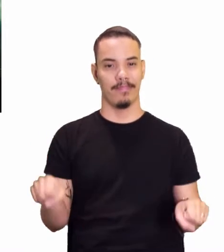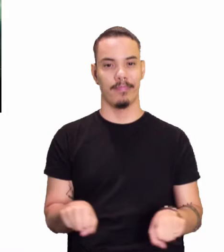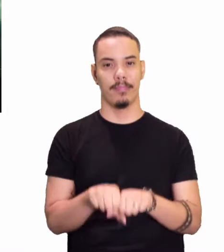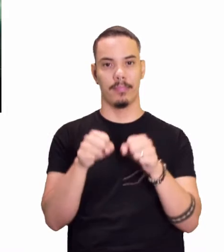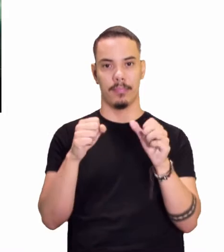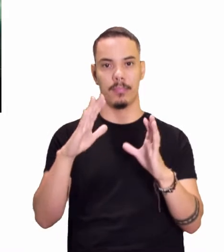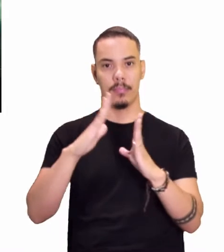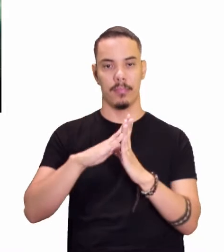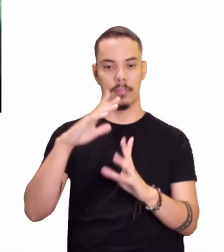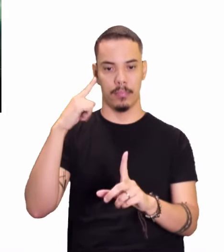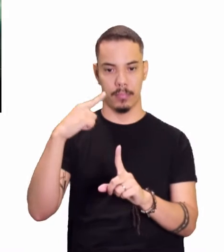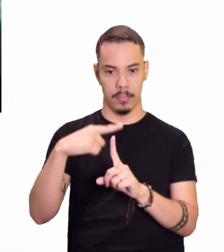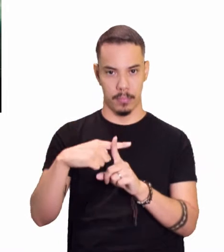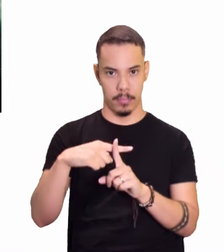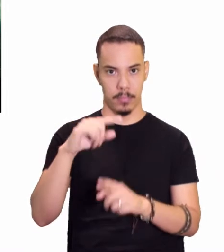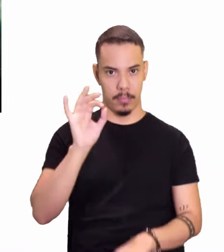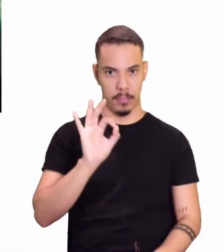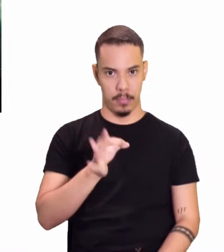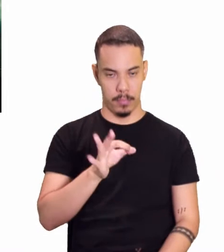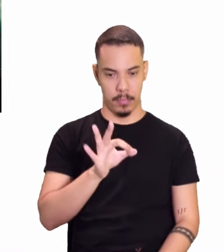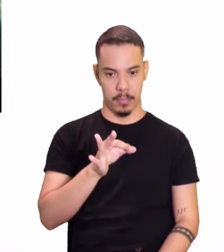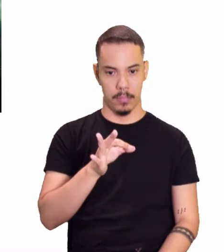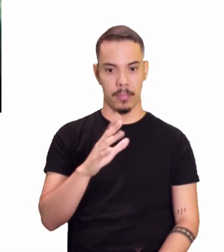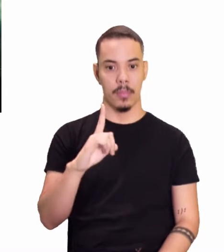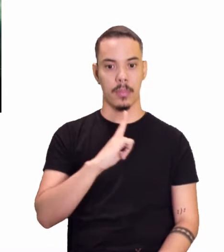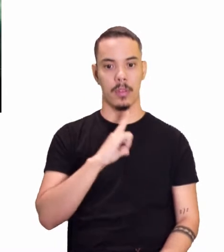a igreja, certo?